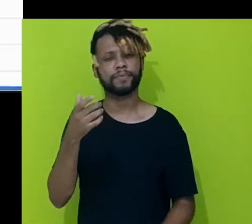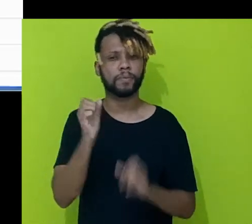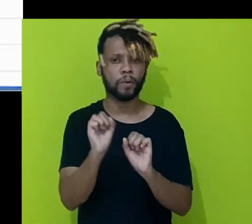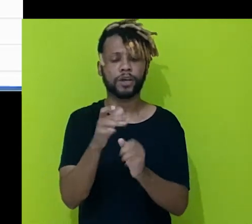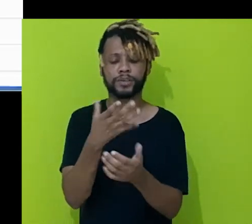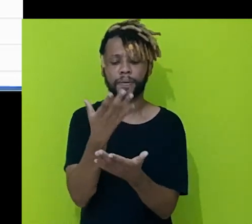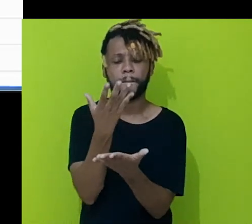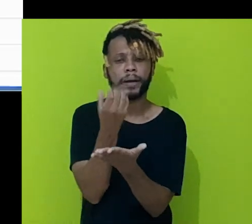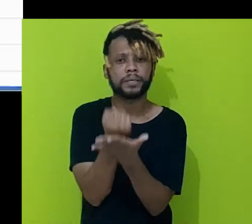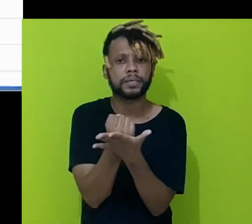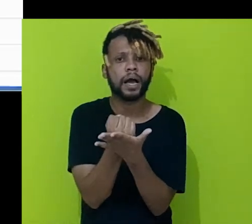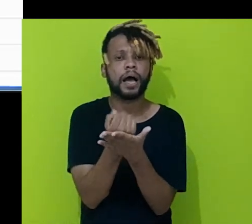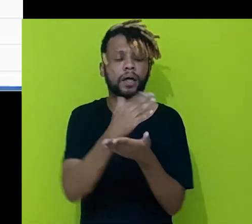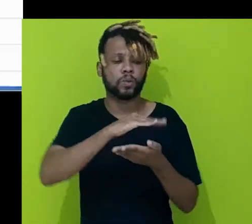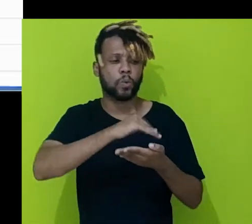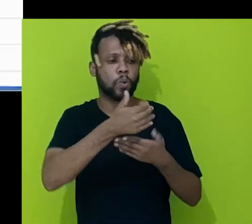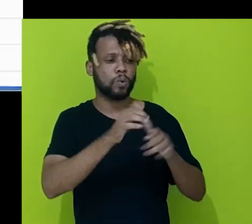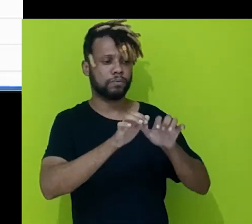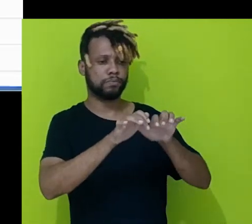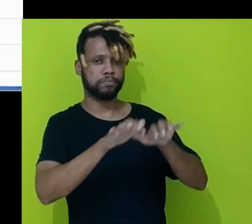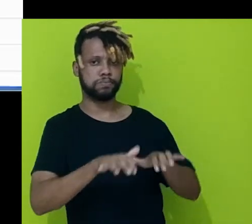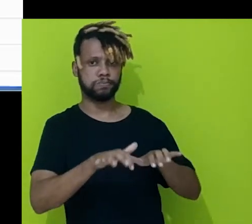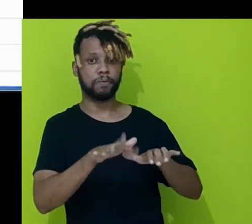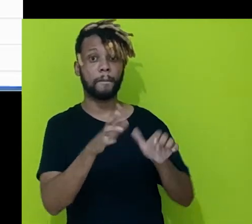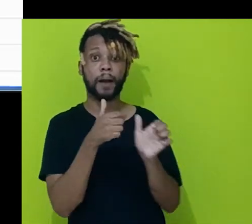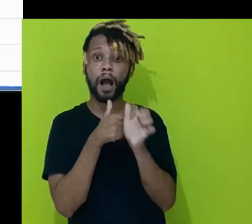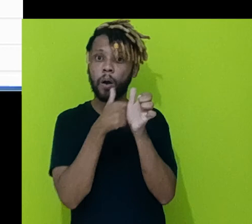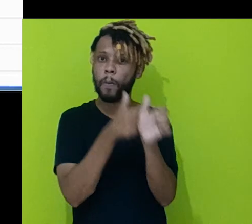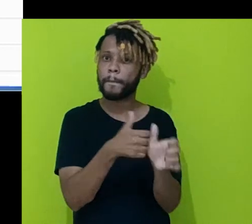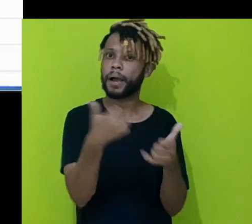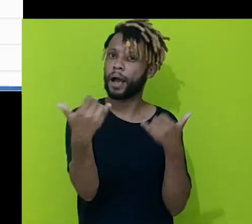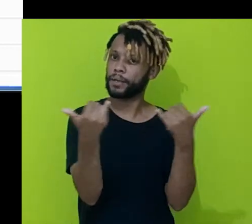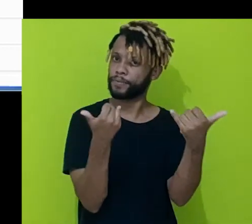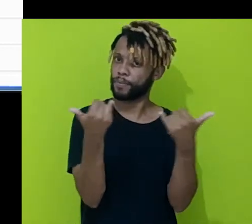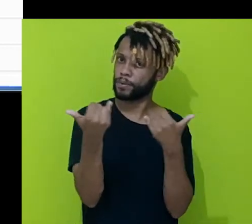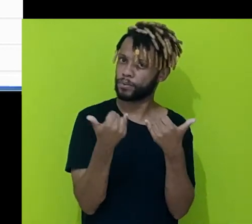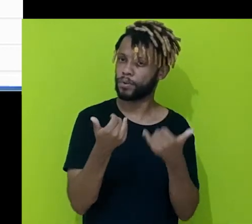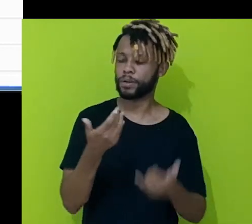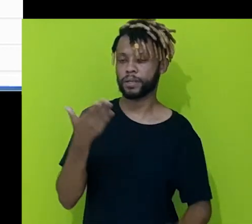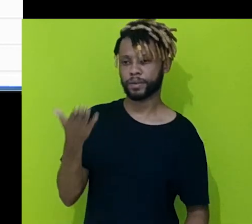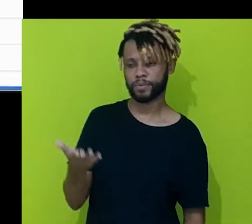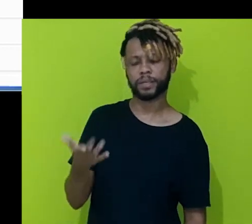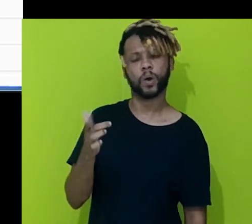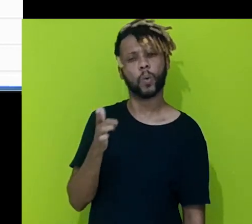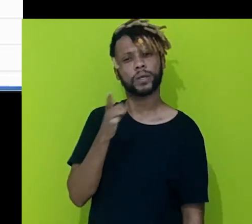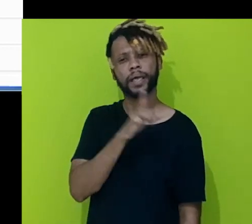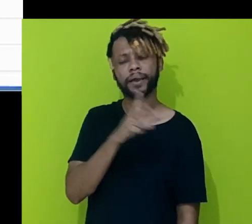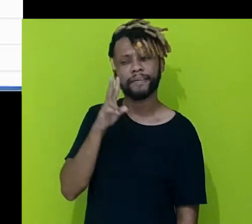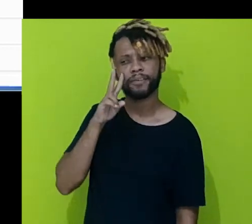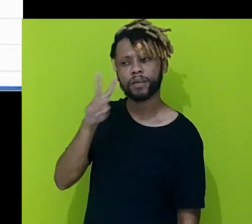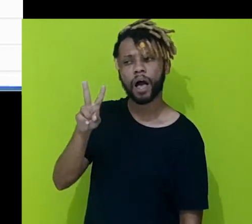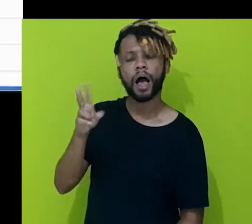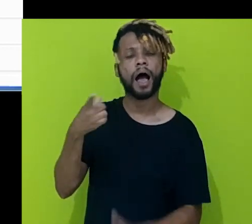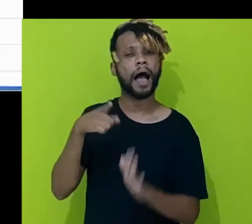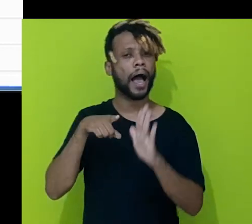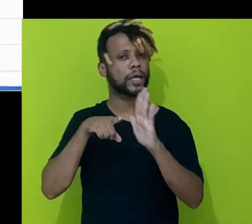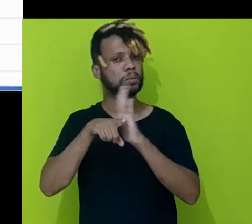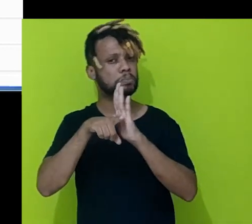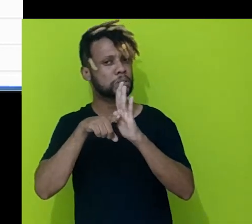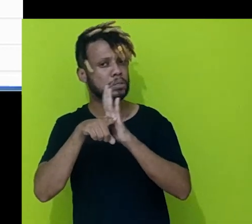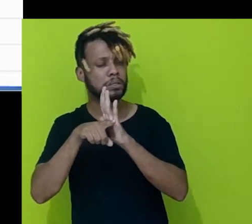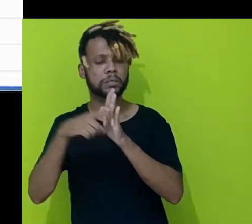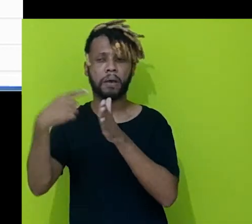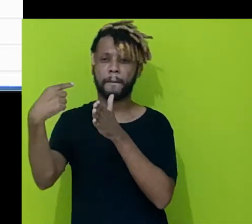pode guardar no seu computador para poder acompanhar as informações. Aqui você consegue visualizar as diligências que o seu projeto